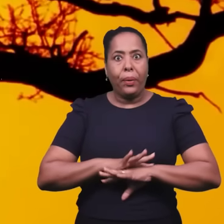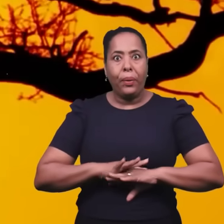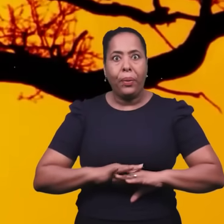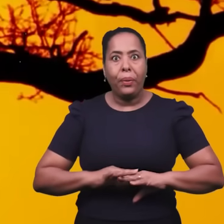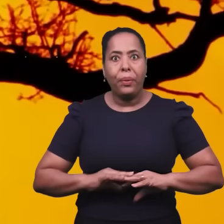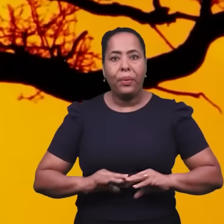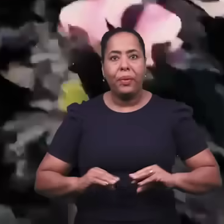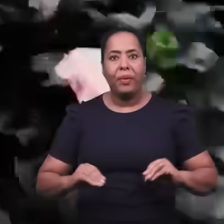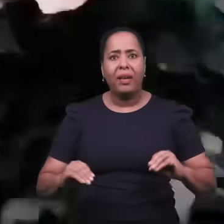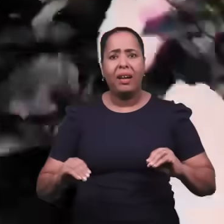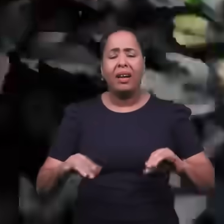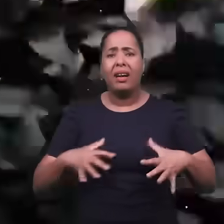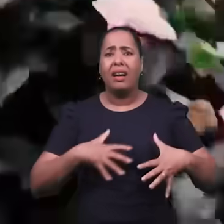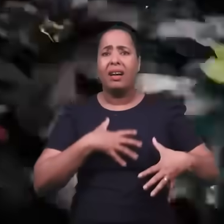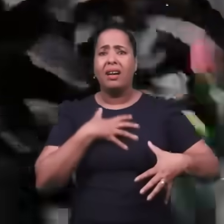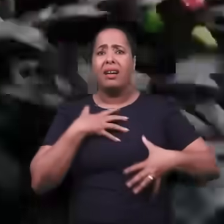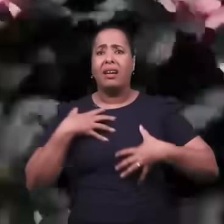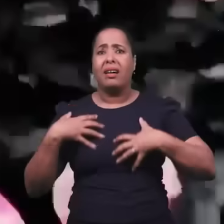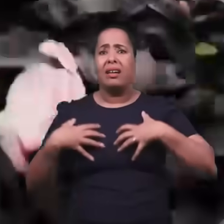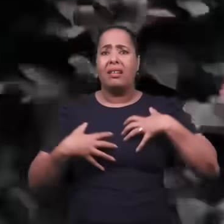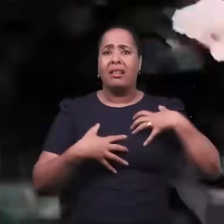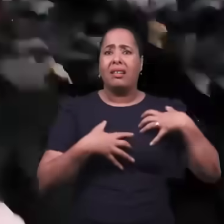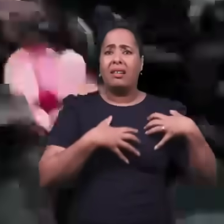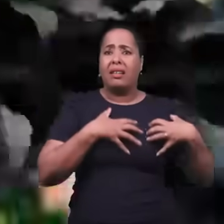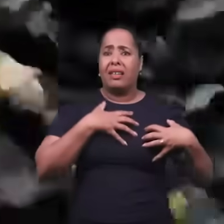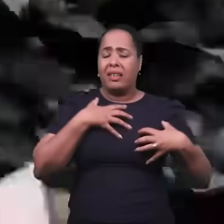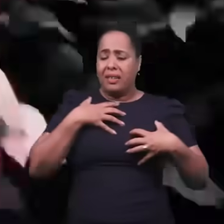que cura as